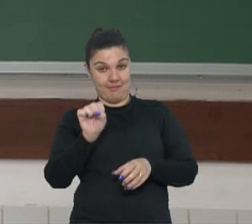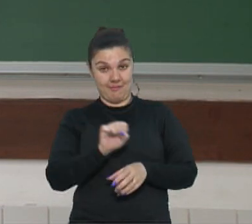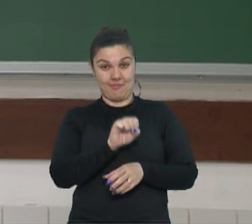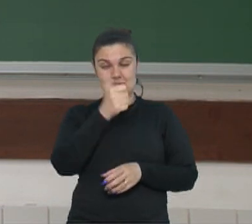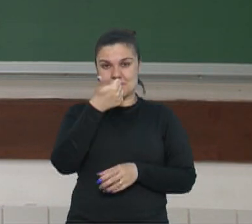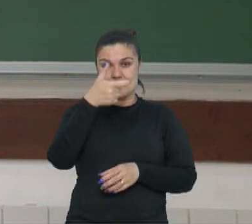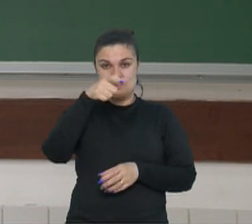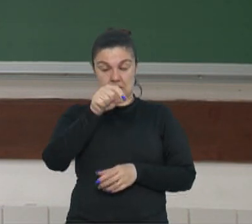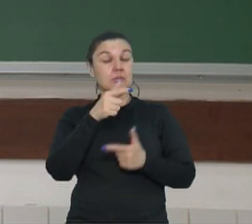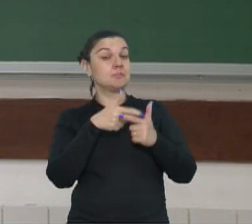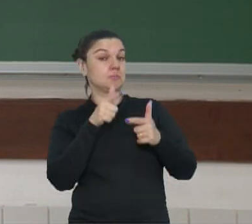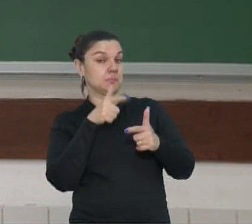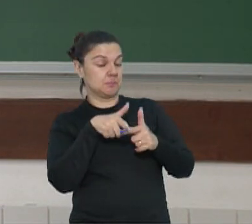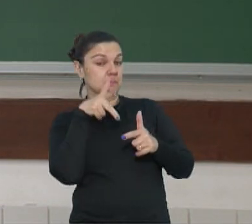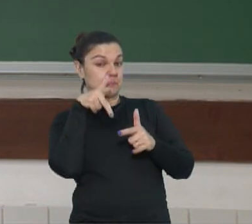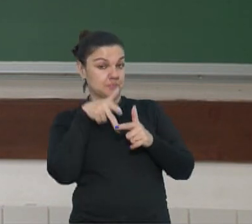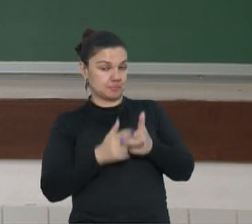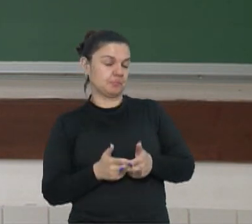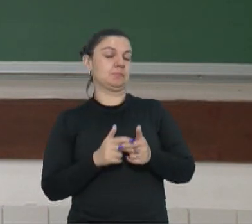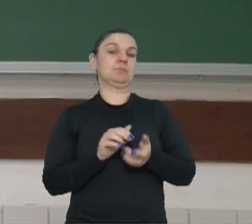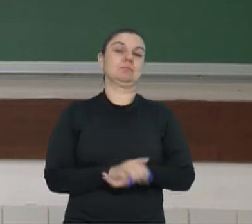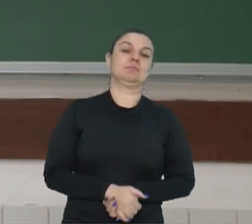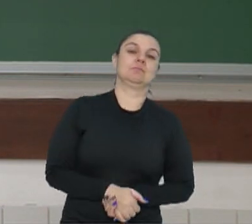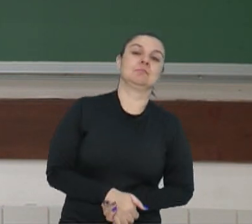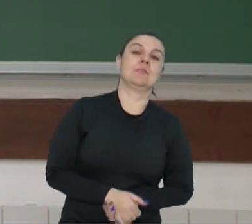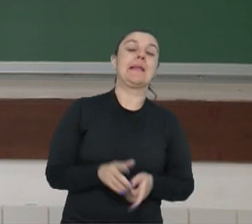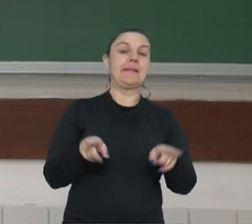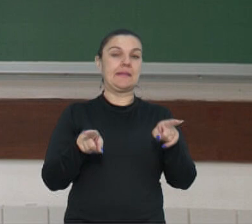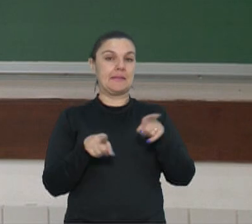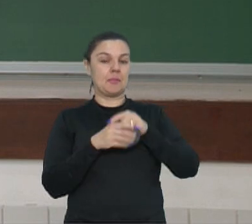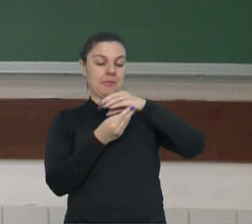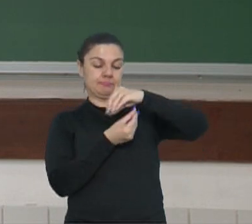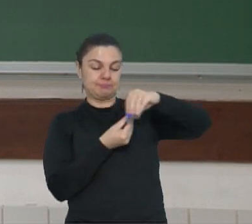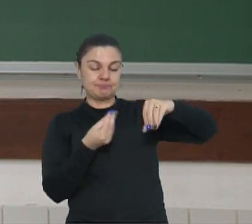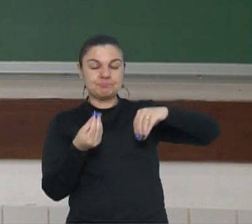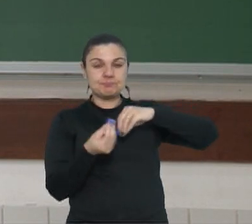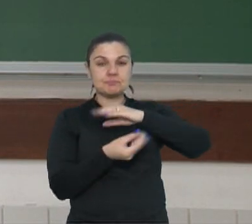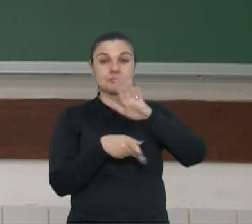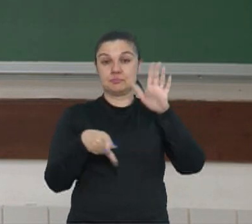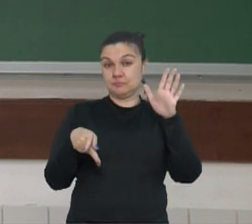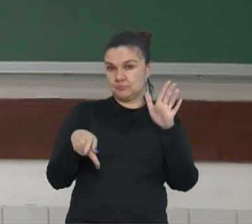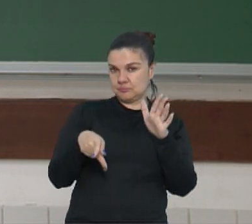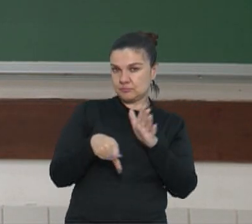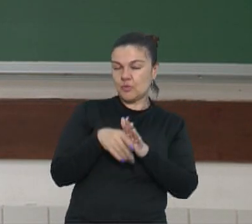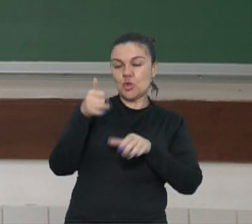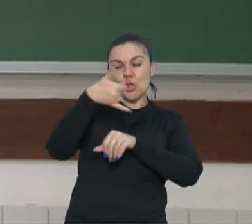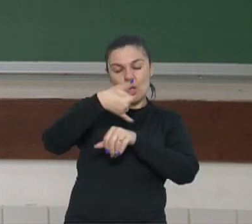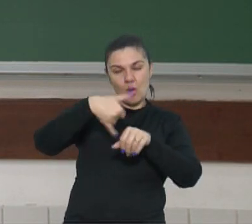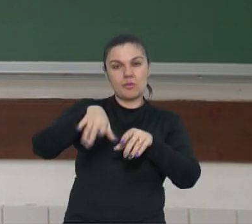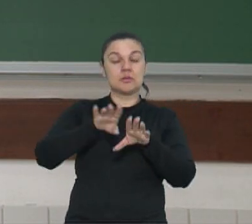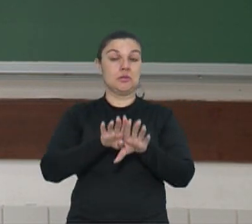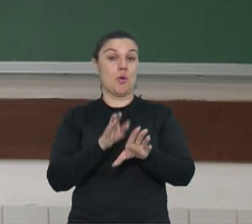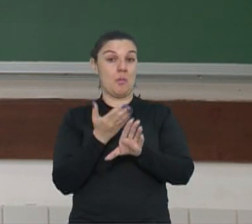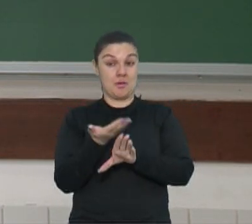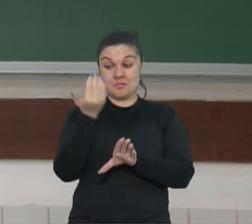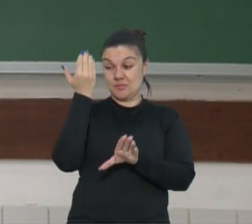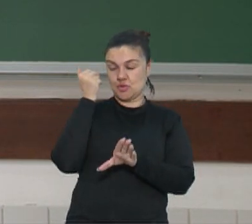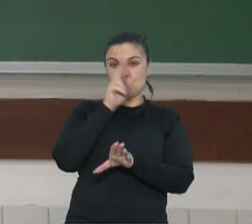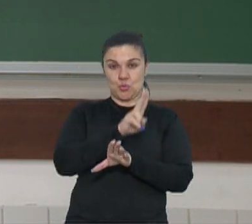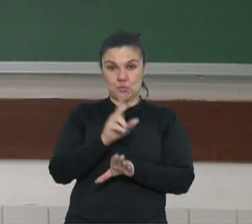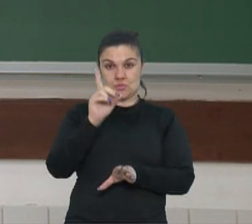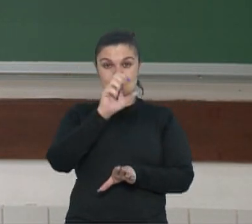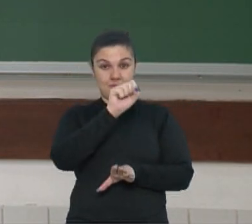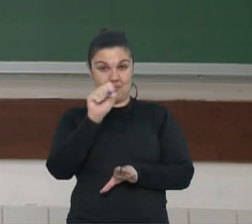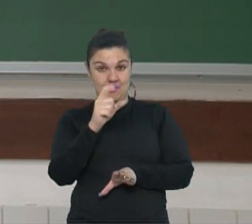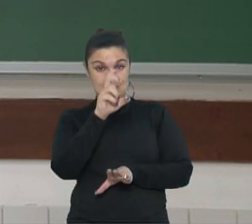problemas mecânicos. O próprio diesel ele também é um lubrificante do sistema de injeção do motor. Então, os veículos mais antigos continuam usando o